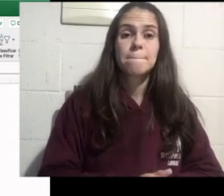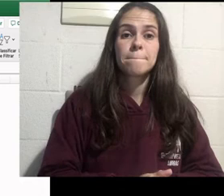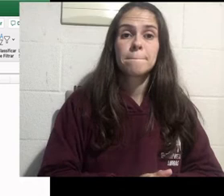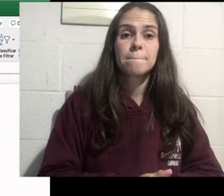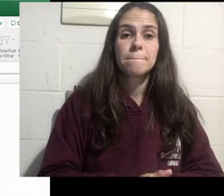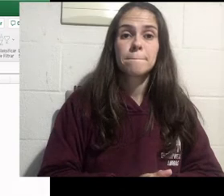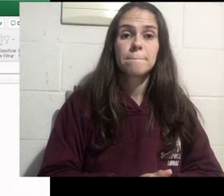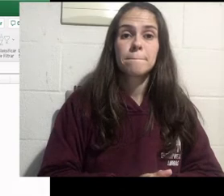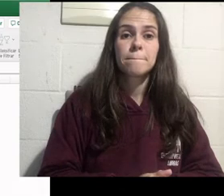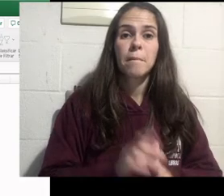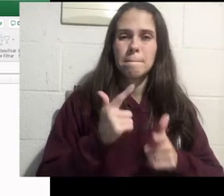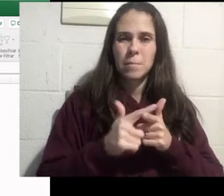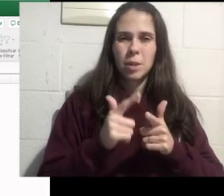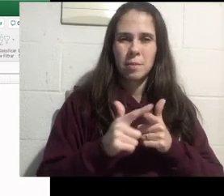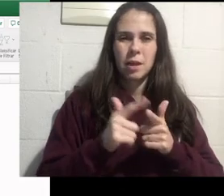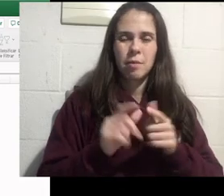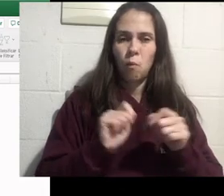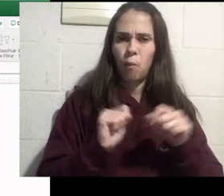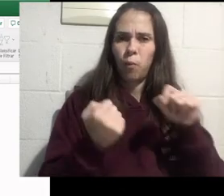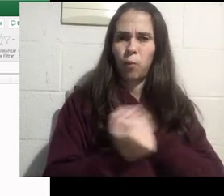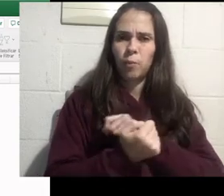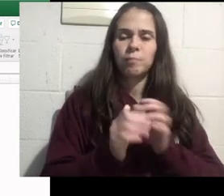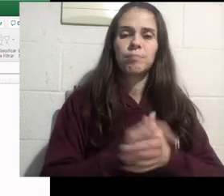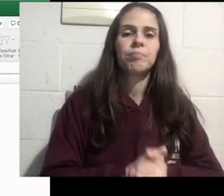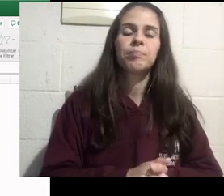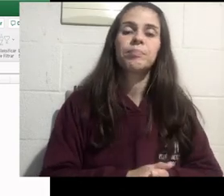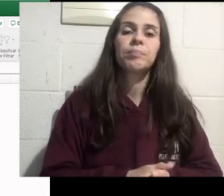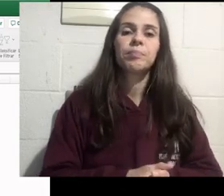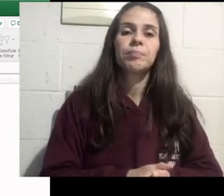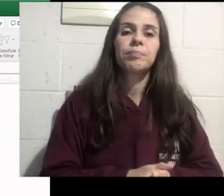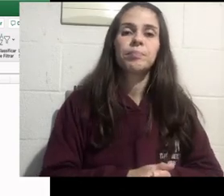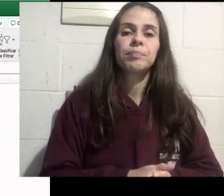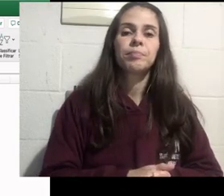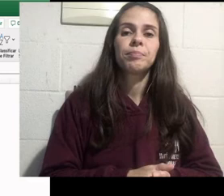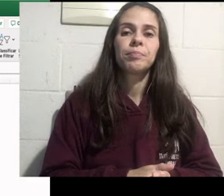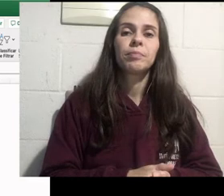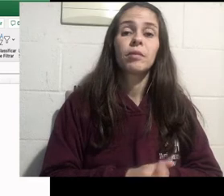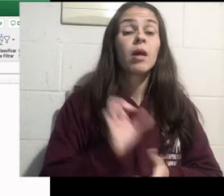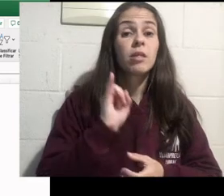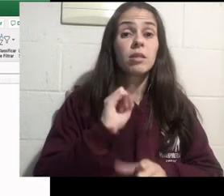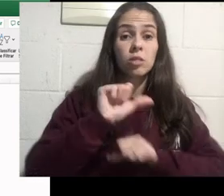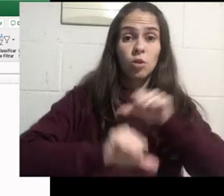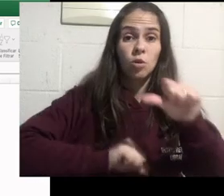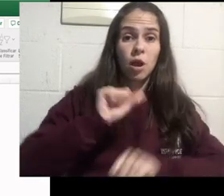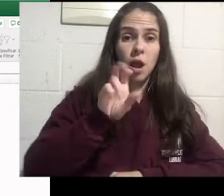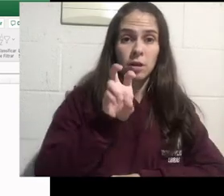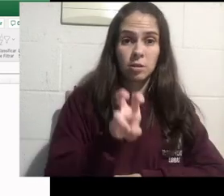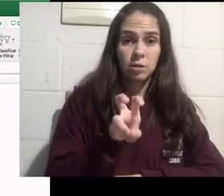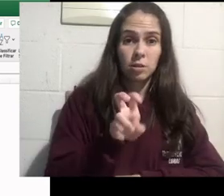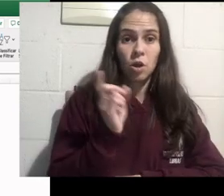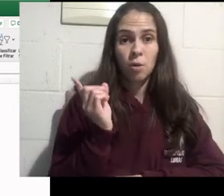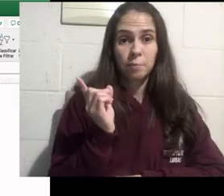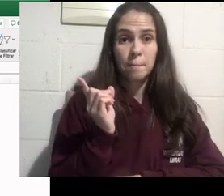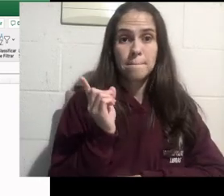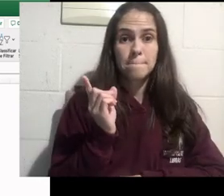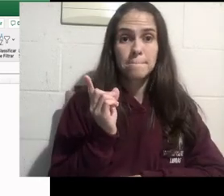aqui tem um probleminha, eu já vou ajustar. Ele tem que ser dividido por este valor que está aqui. Agora sim. Então, se eu trocar por 5, vai